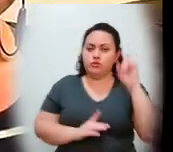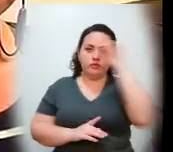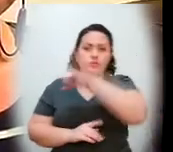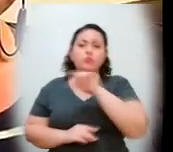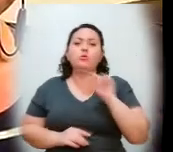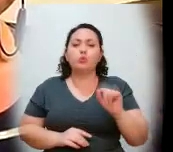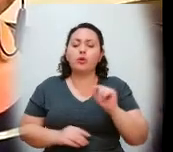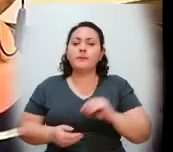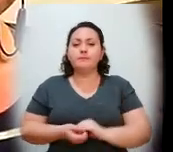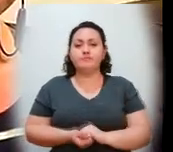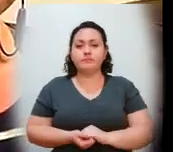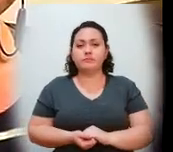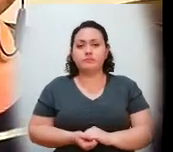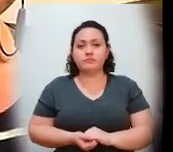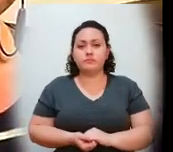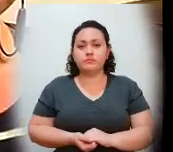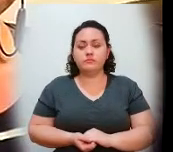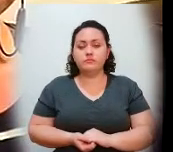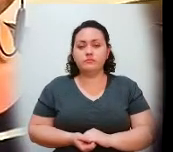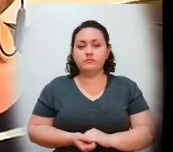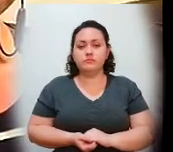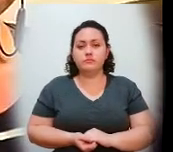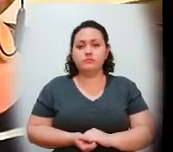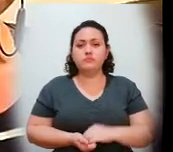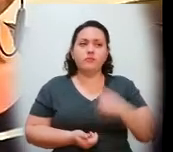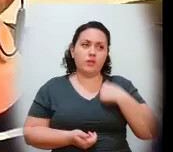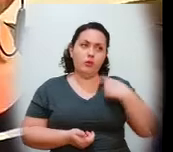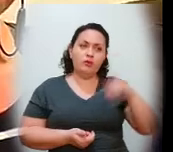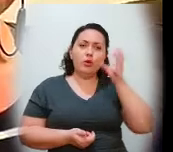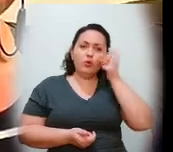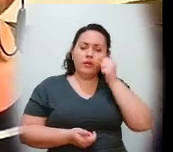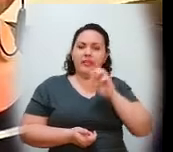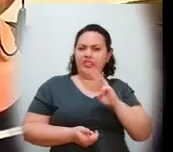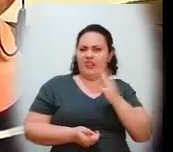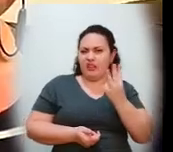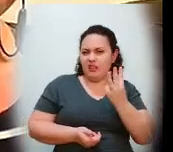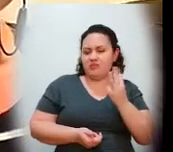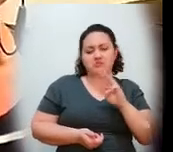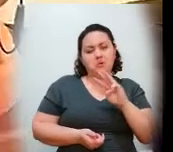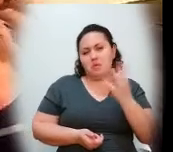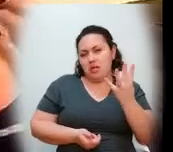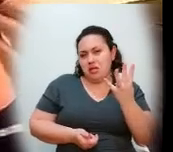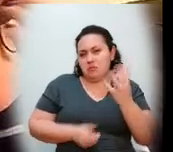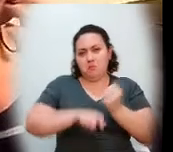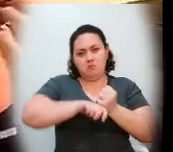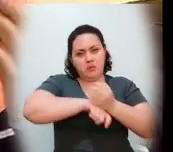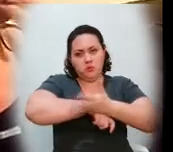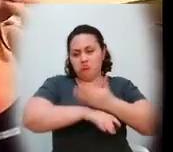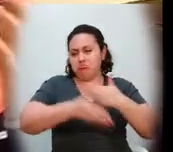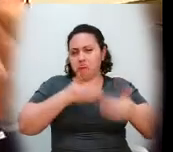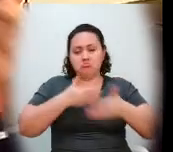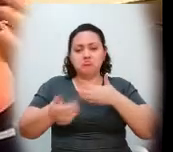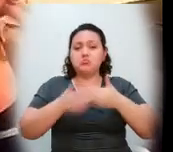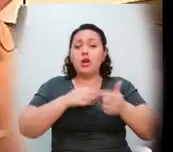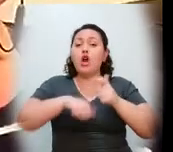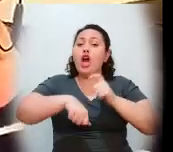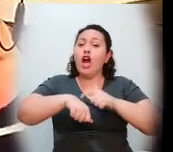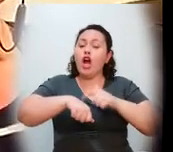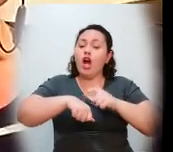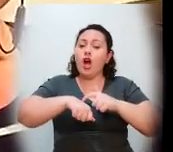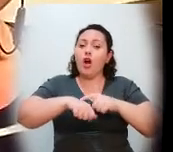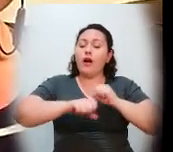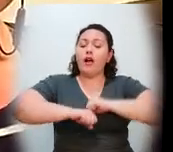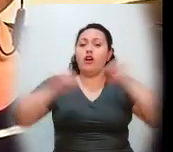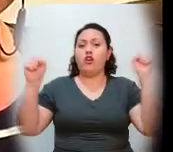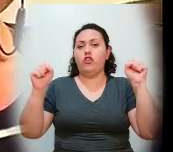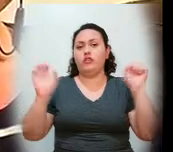Que mesmo que tu tenha ido dormir às 3 ou 4, enfim, estabelecer um horário para